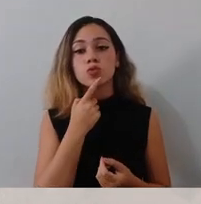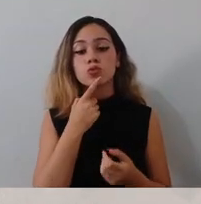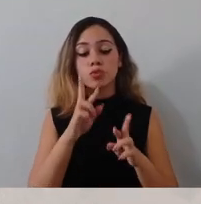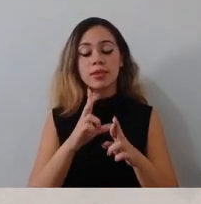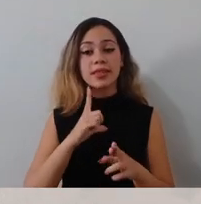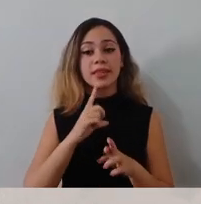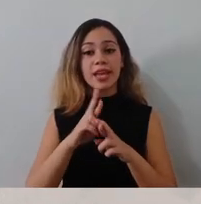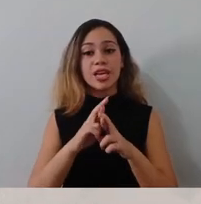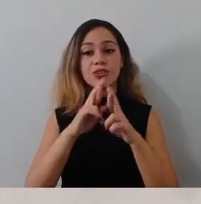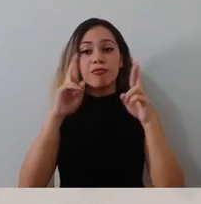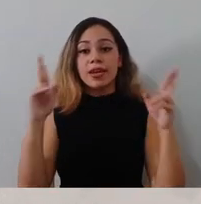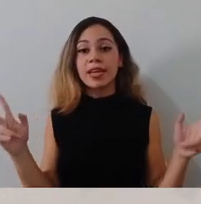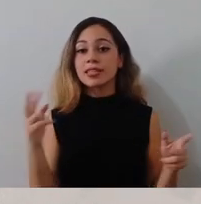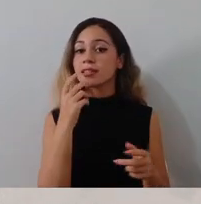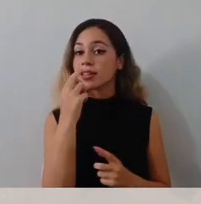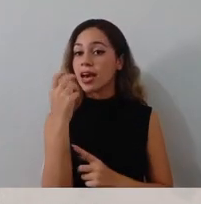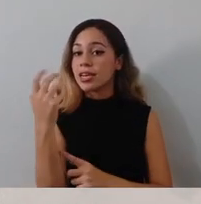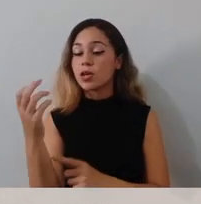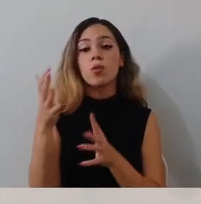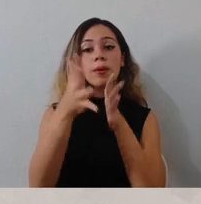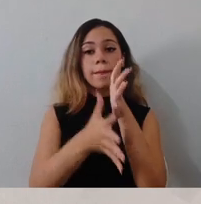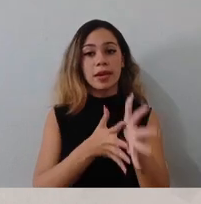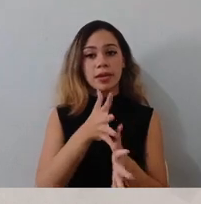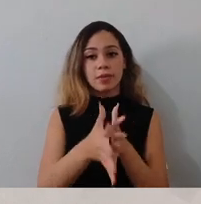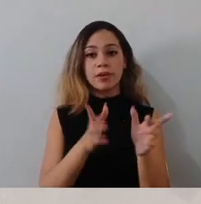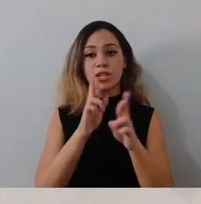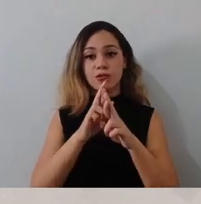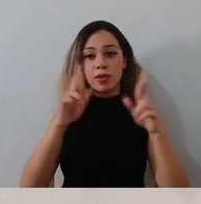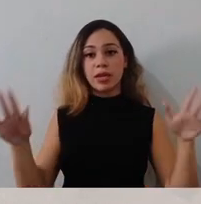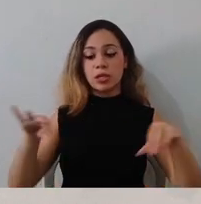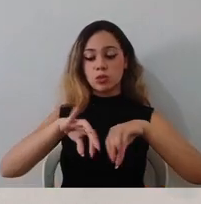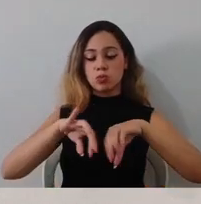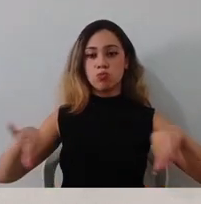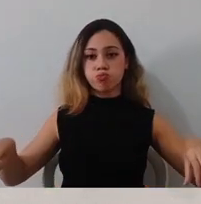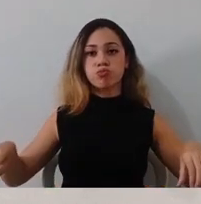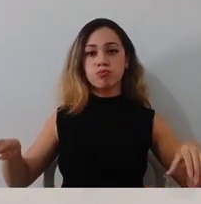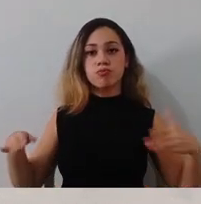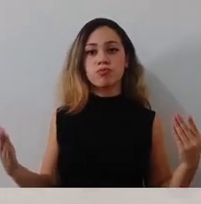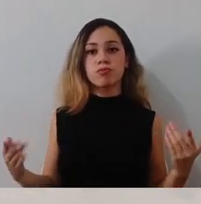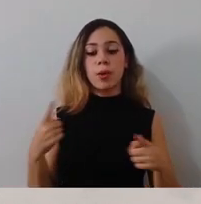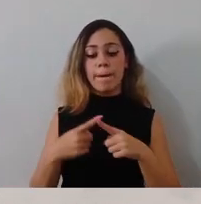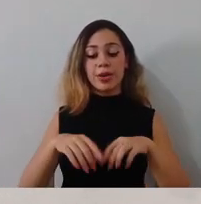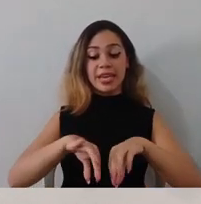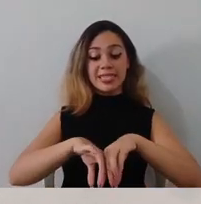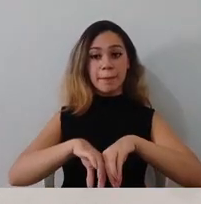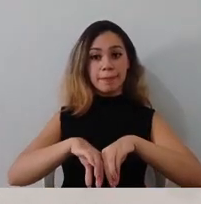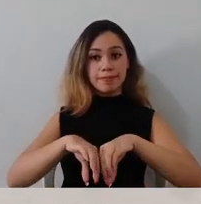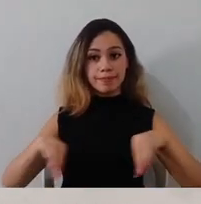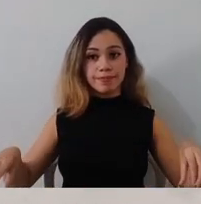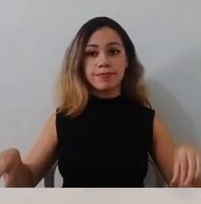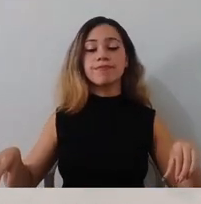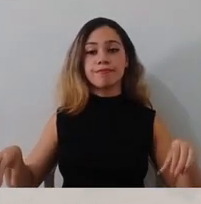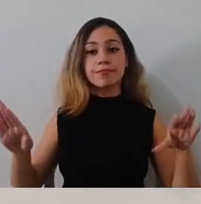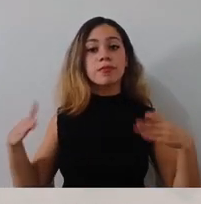a questão da diferença da gramática da língua portuguesa para a gramática da língua de sinais. São línguas